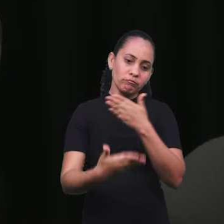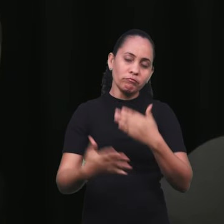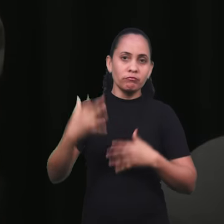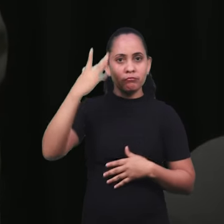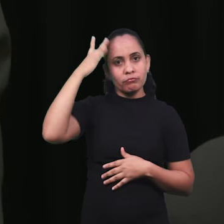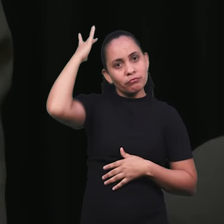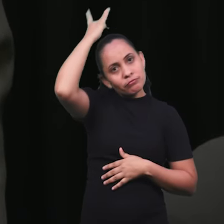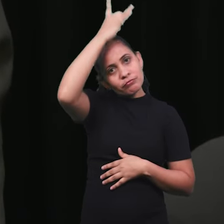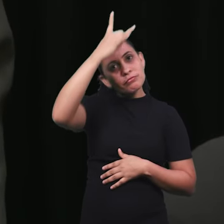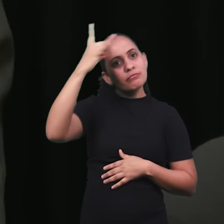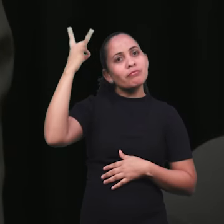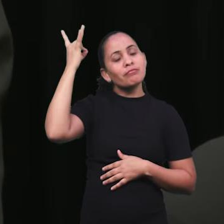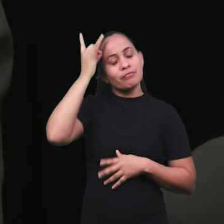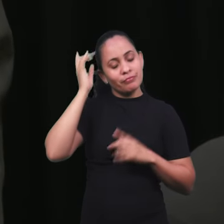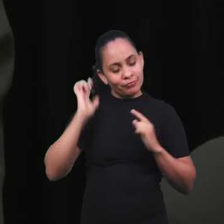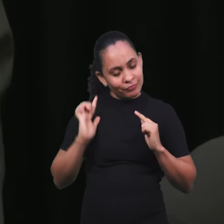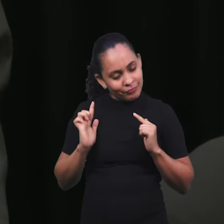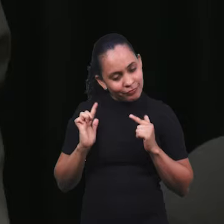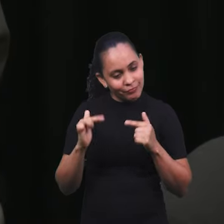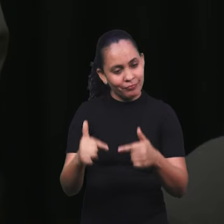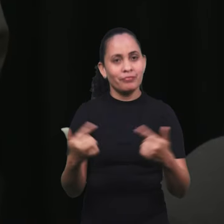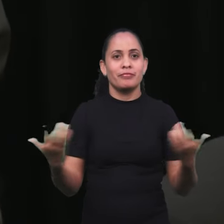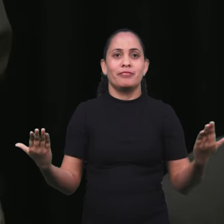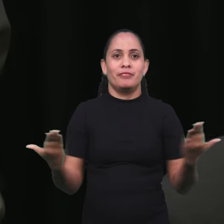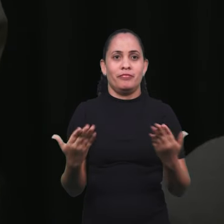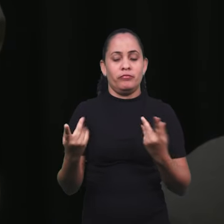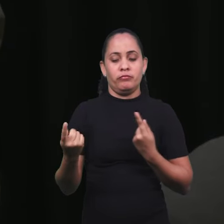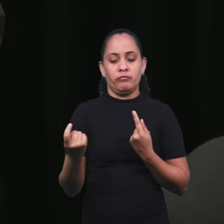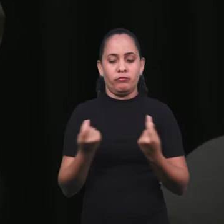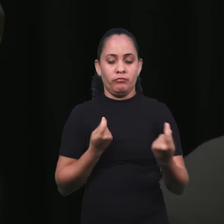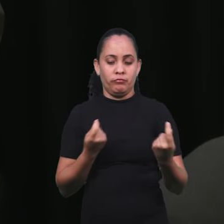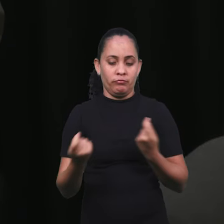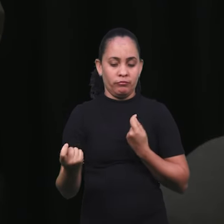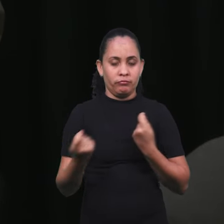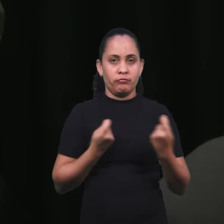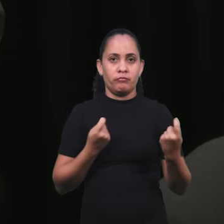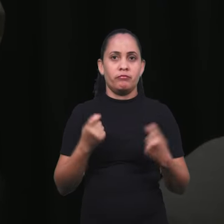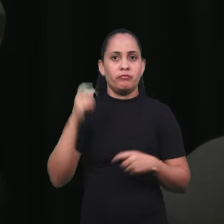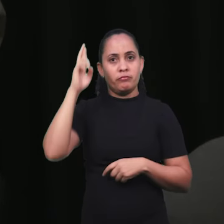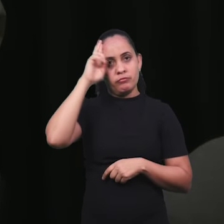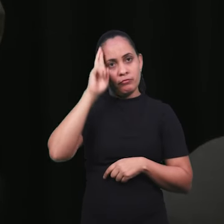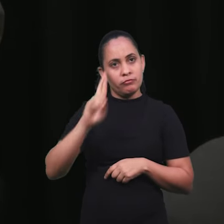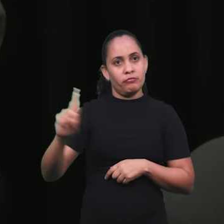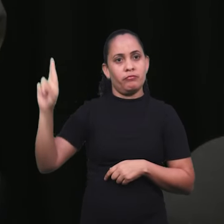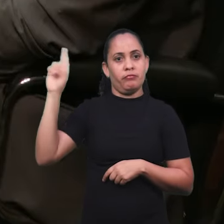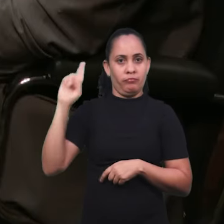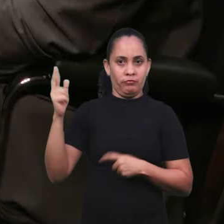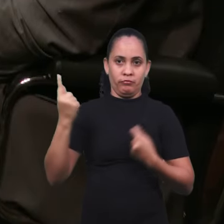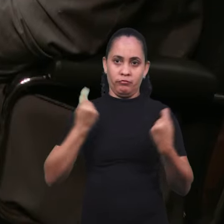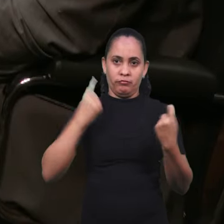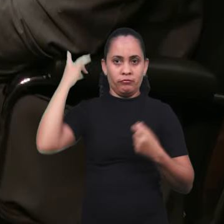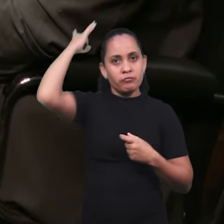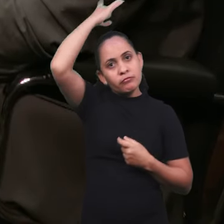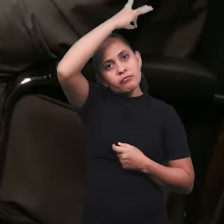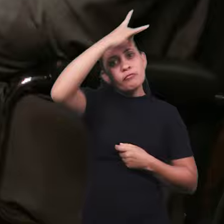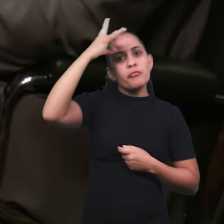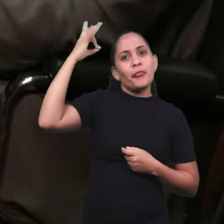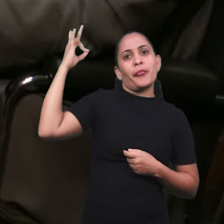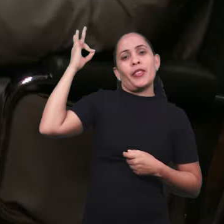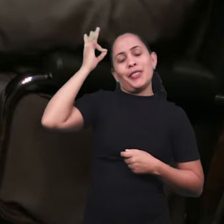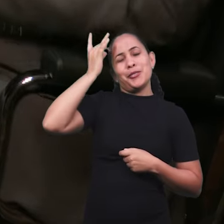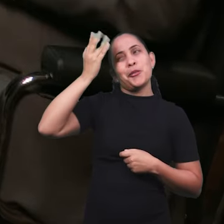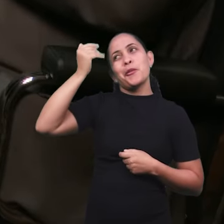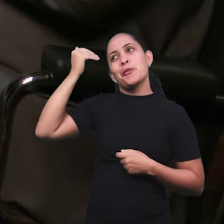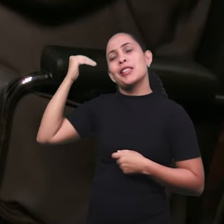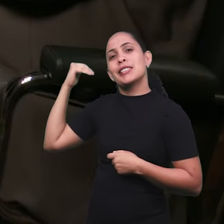né? Mais tarde, com o batismo com o Espírito Santo, o Senhor tomou conta da igreja e agora... É o governo. É o governo do Senhor através do